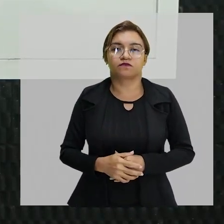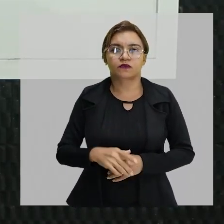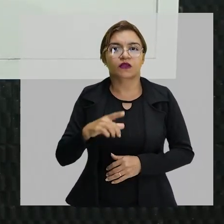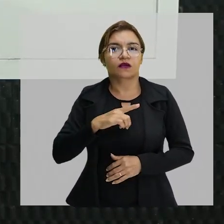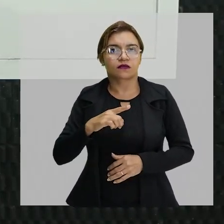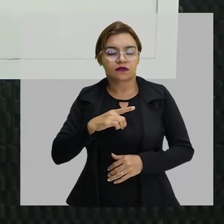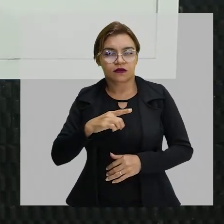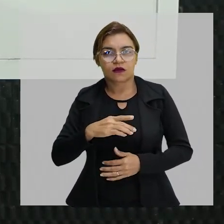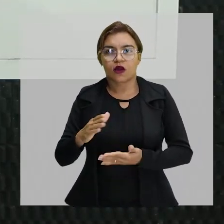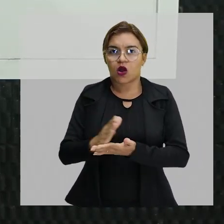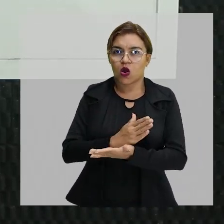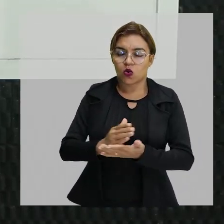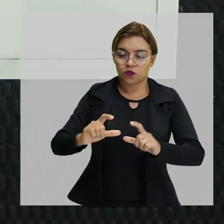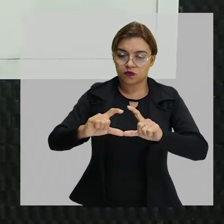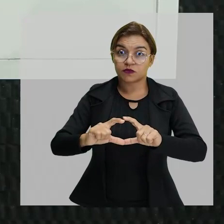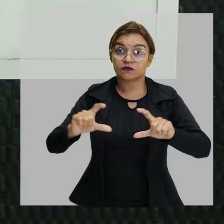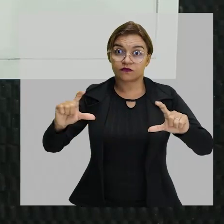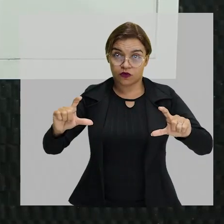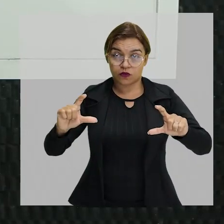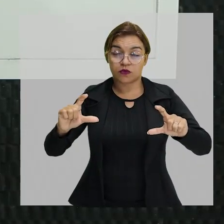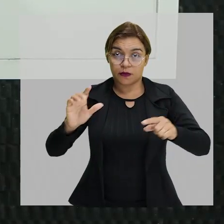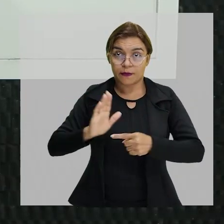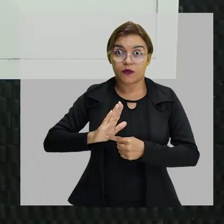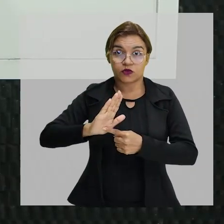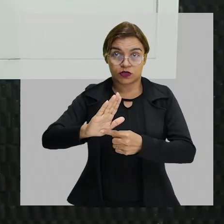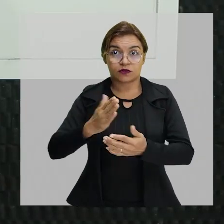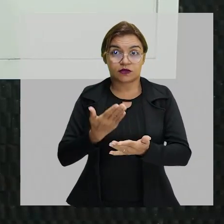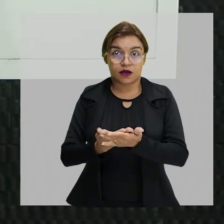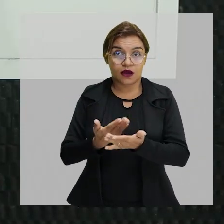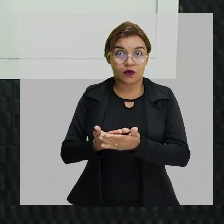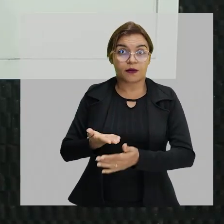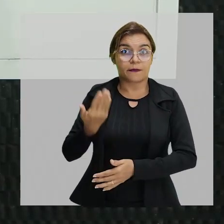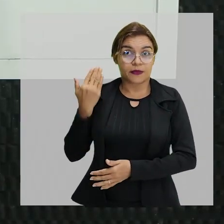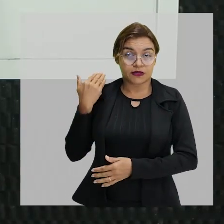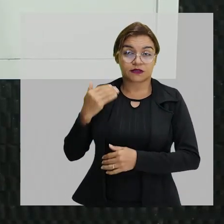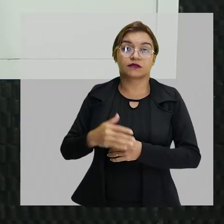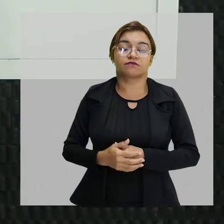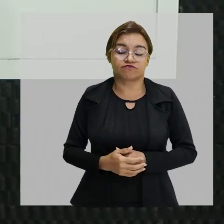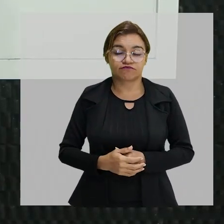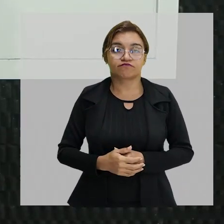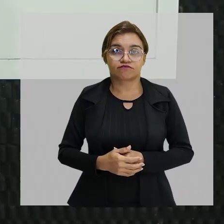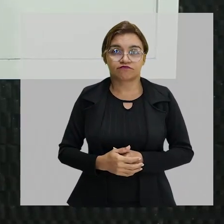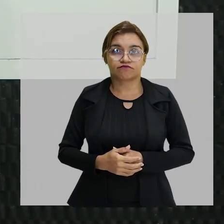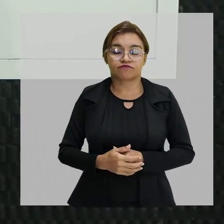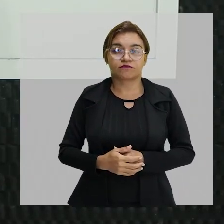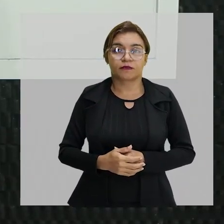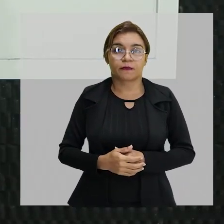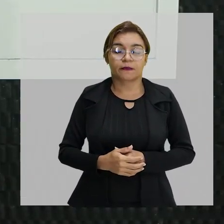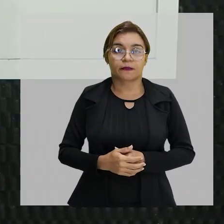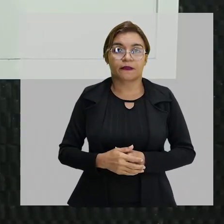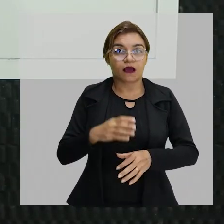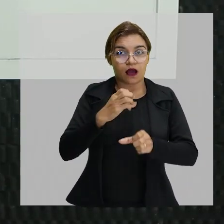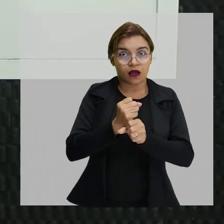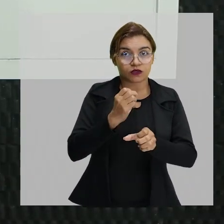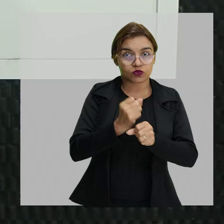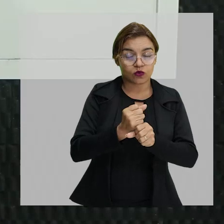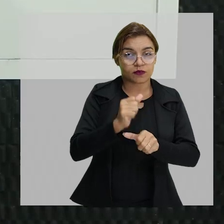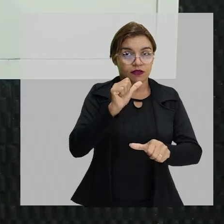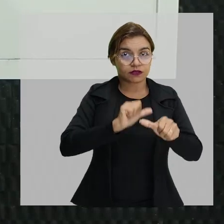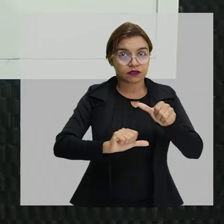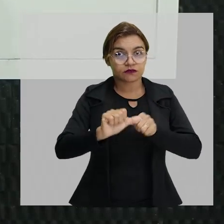algumas fórmulas, né, que a gente mostrou para vocês na aula passada, que faz isso, né, que transforma uma soma ou